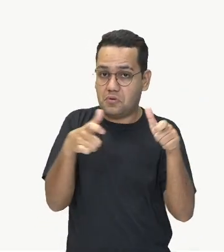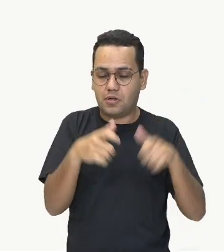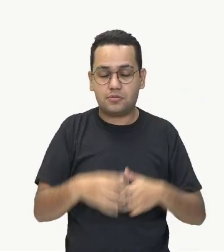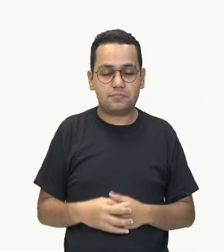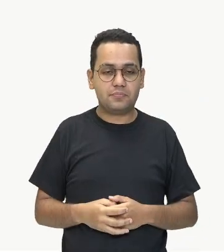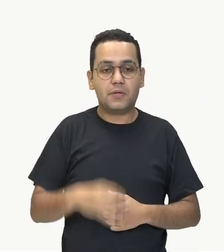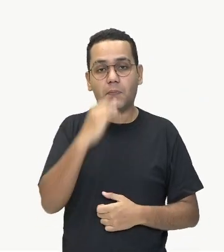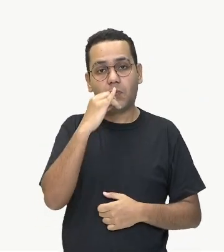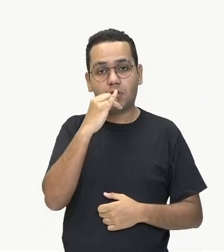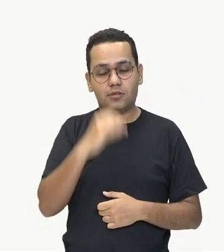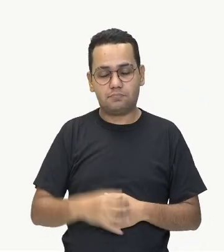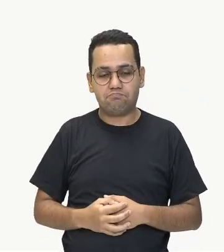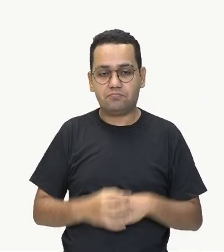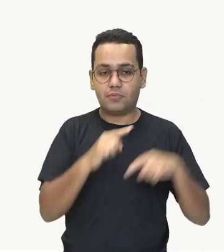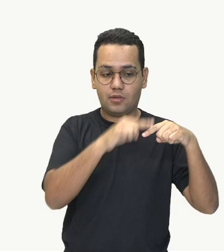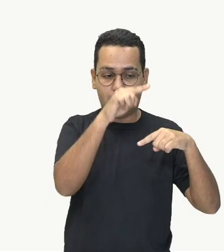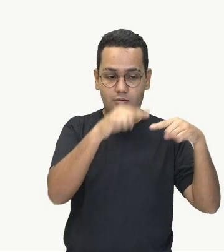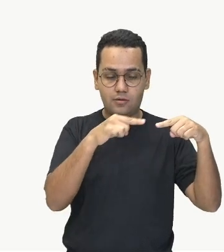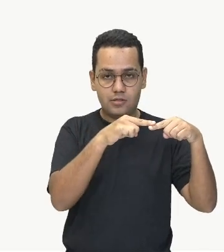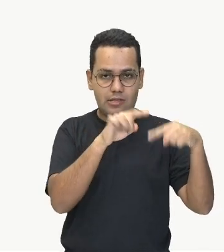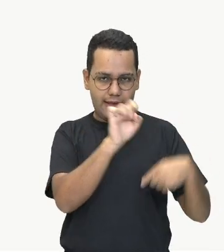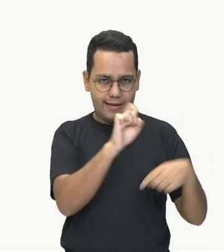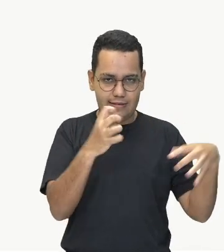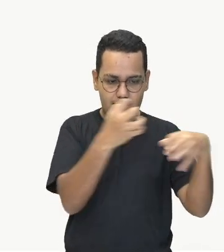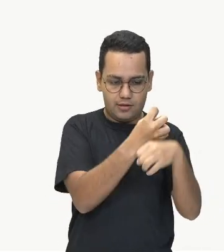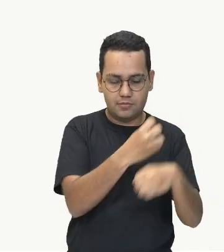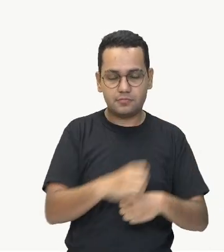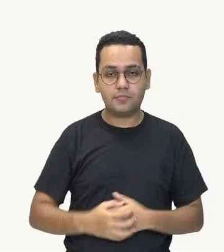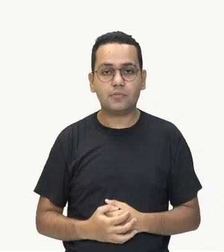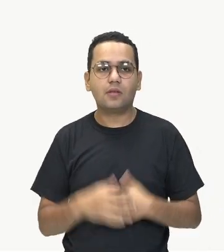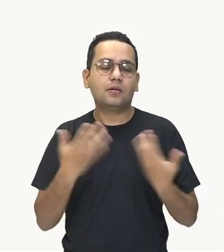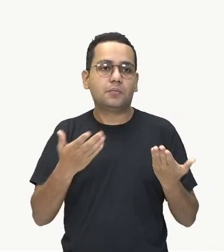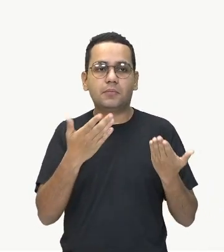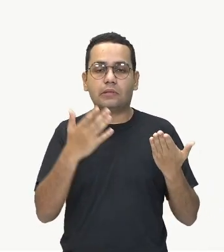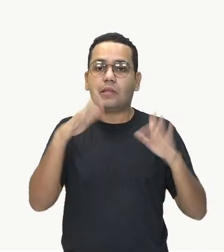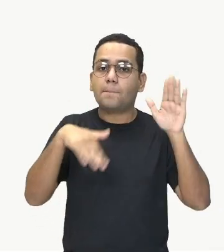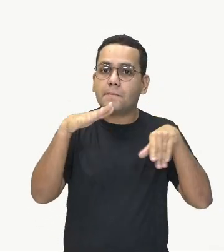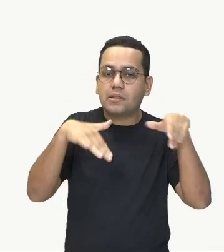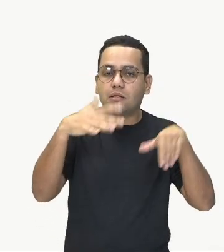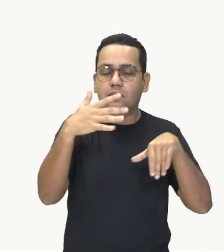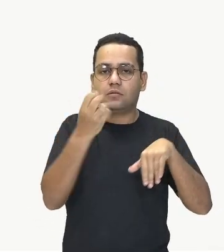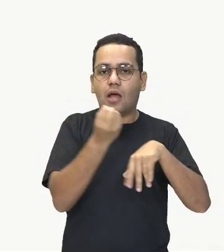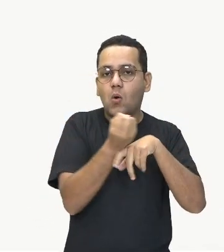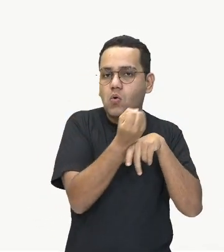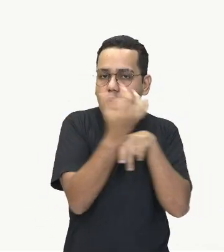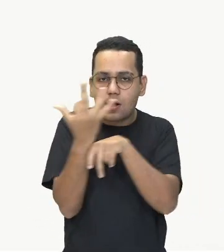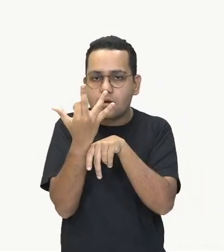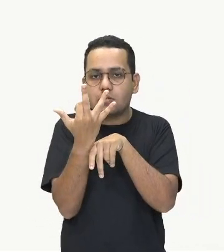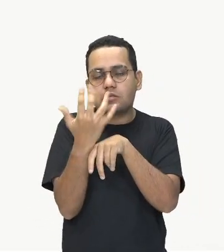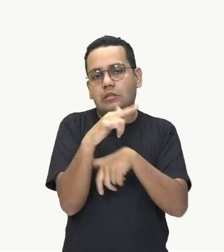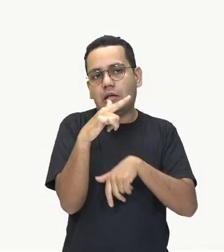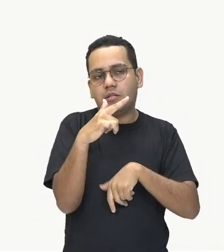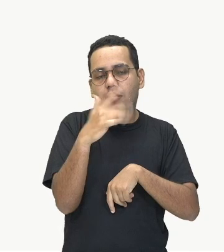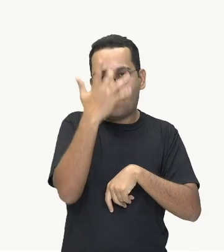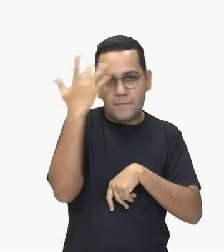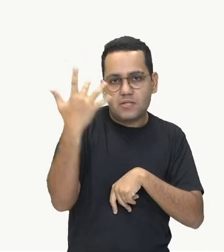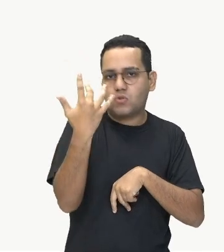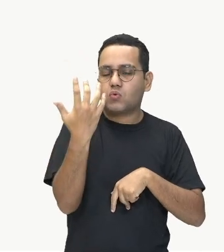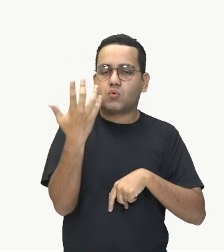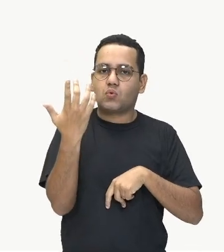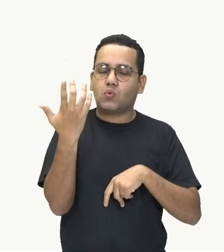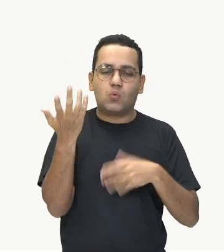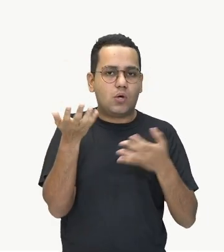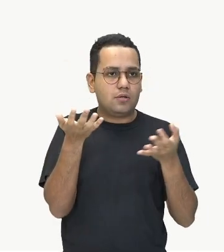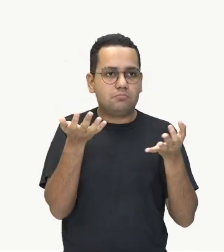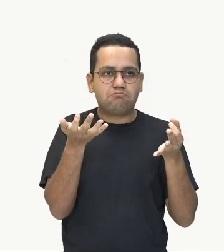saber quanto Quanto espaço aquela pessoa percorreu eu vou pegar por exemplo 10 m né que é